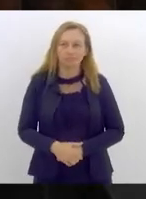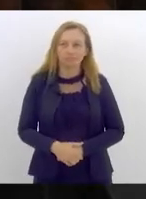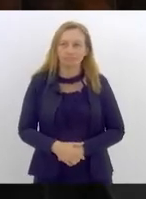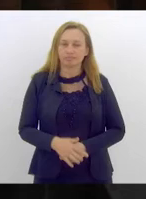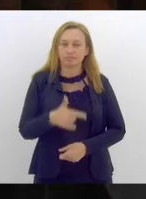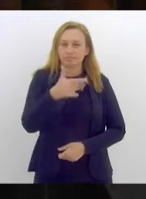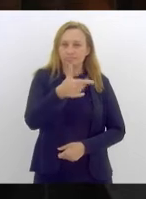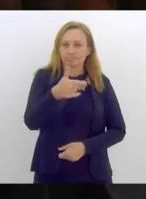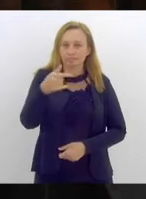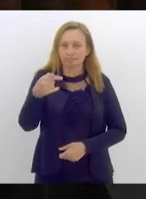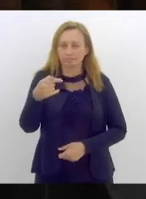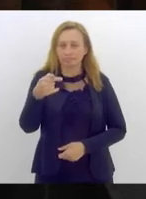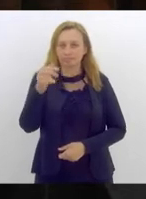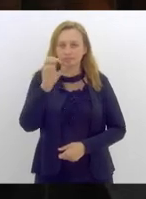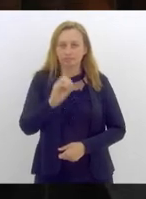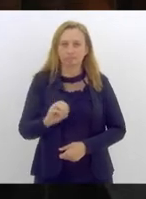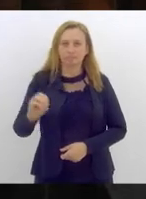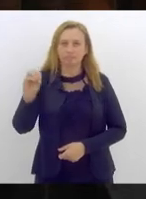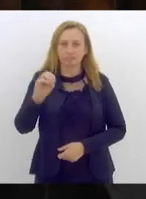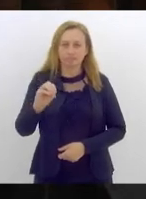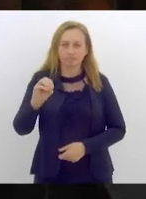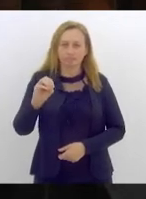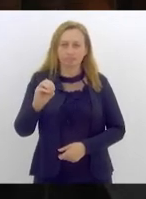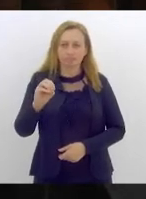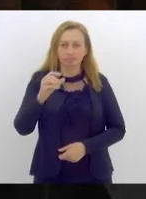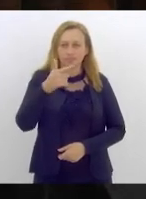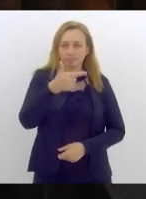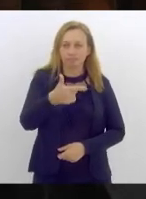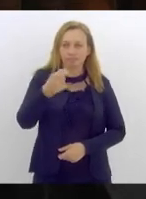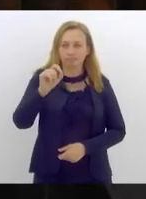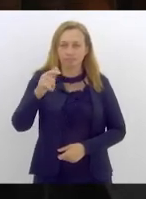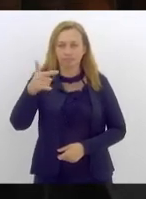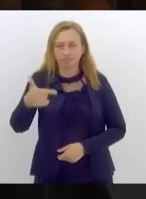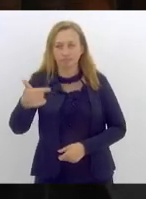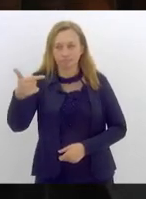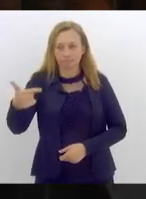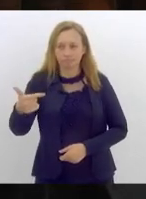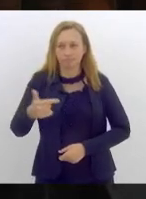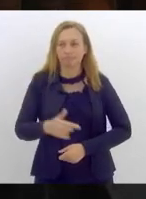27 de outubro de 2022